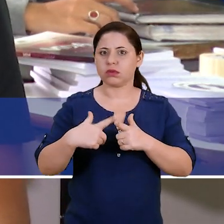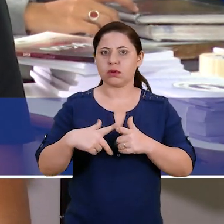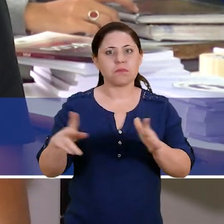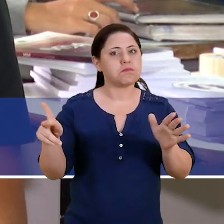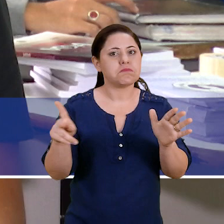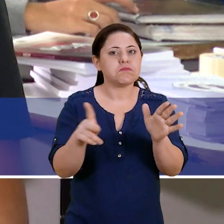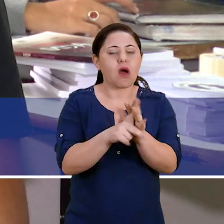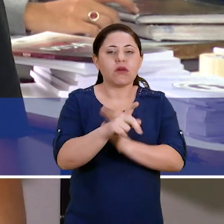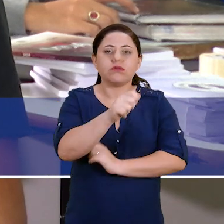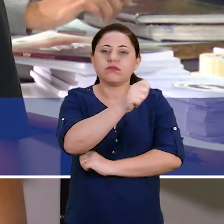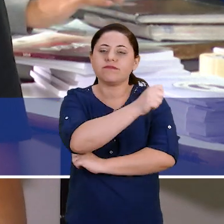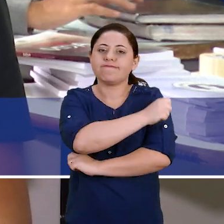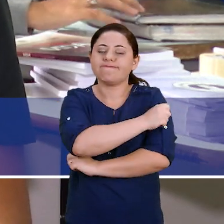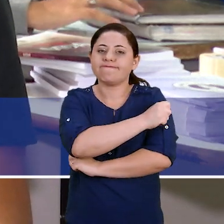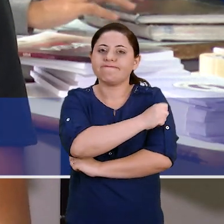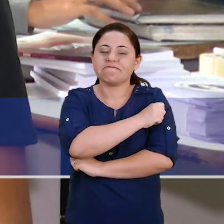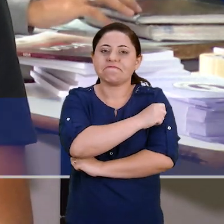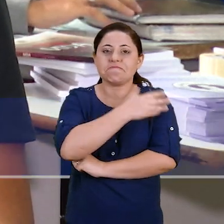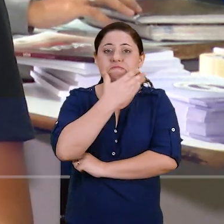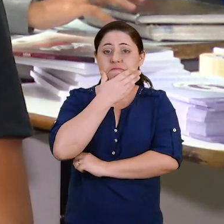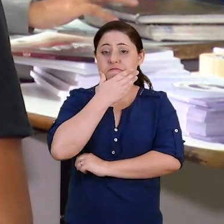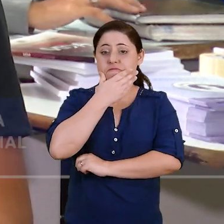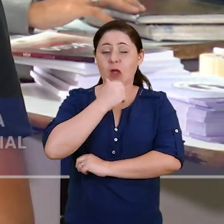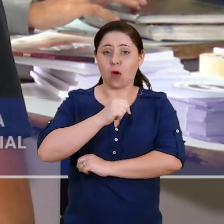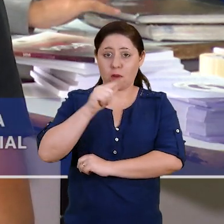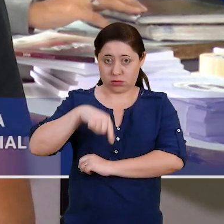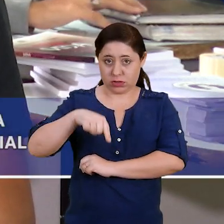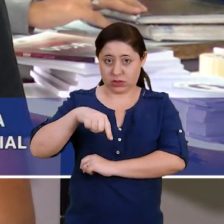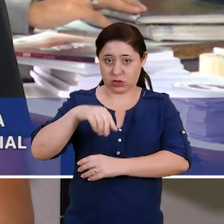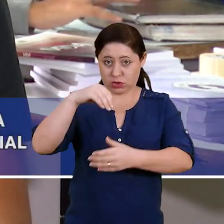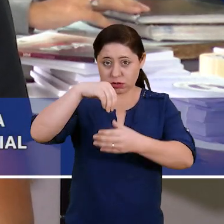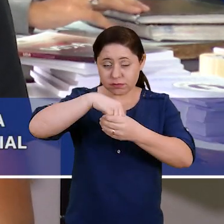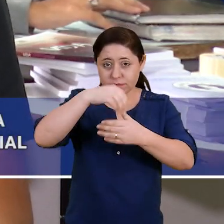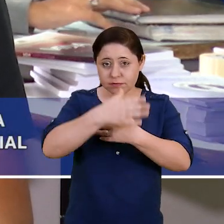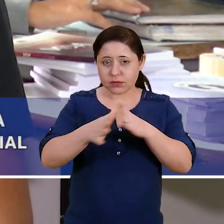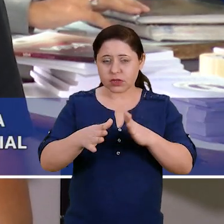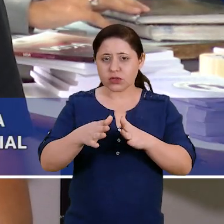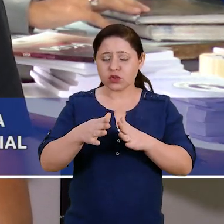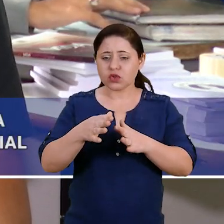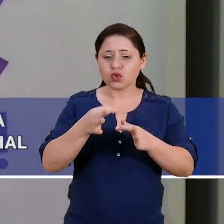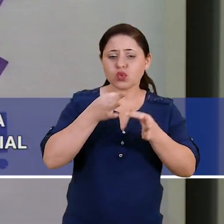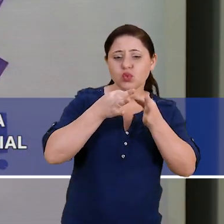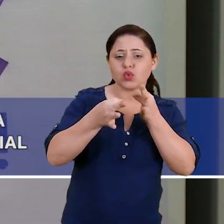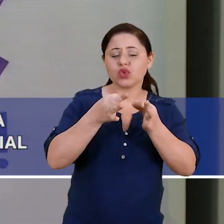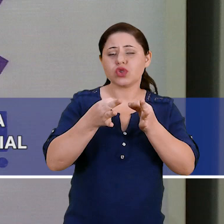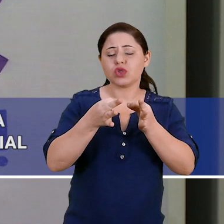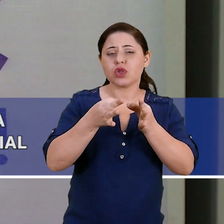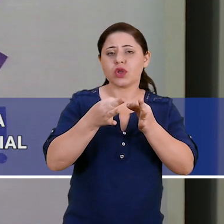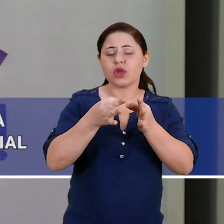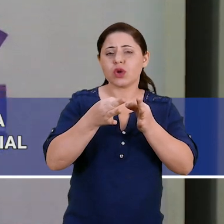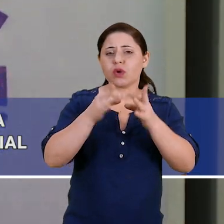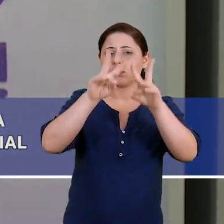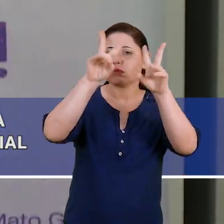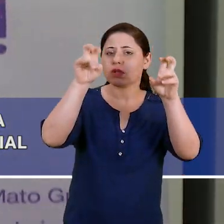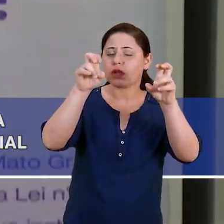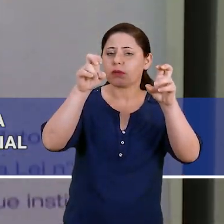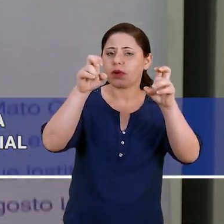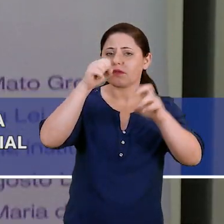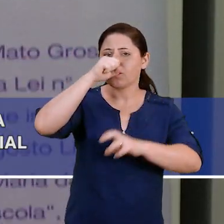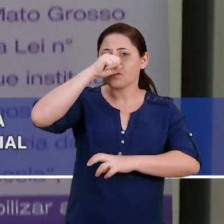os próprios alunos, os próprios meninos da sala que sugeriram trabalhar o tema de violência contra a